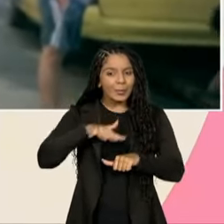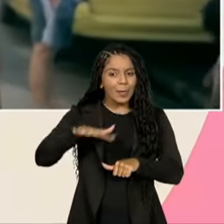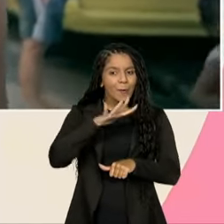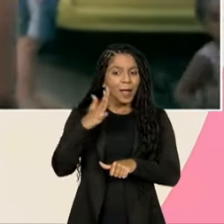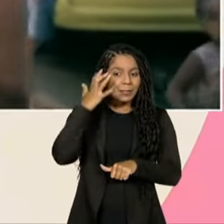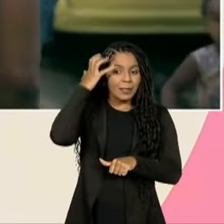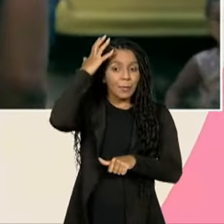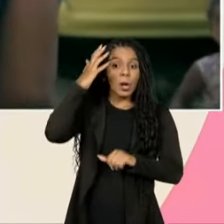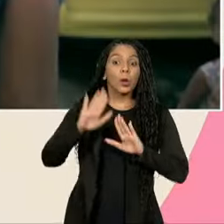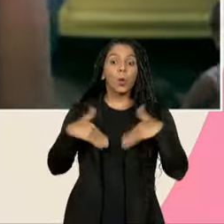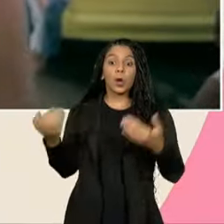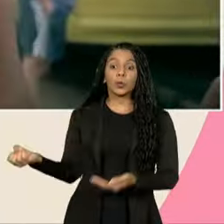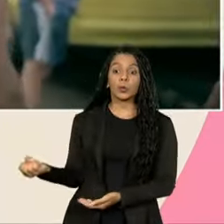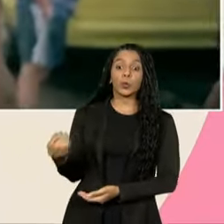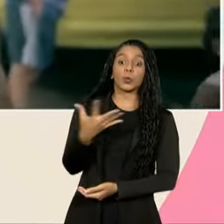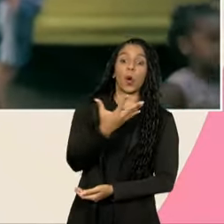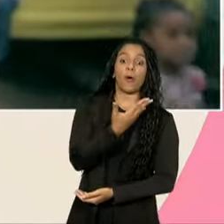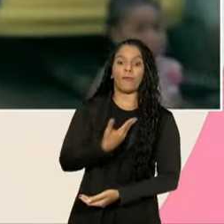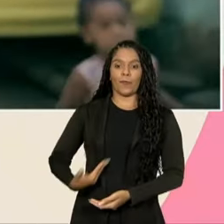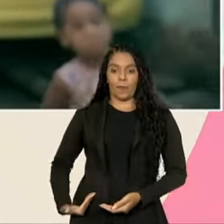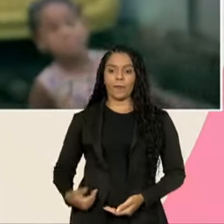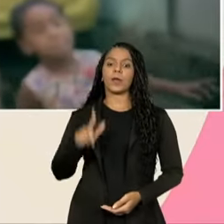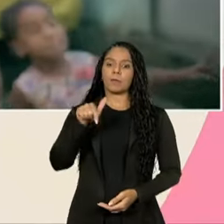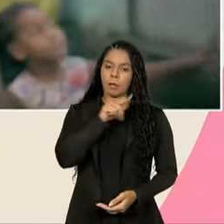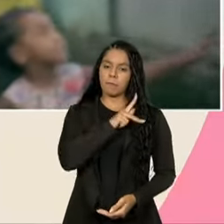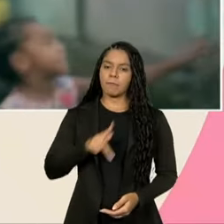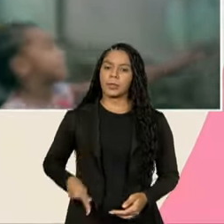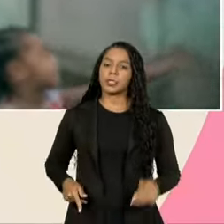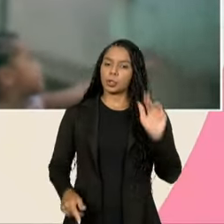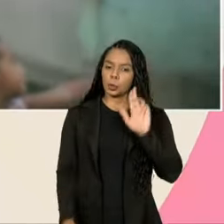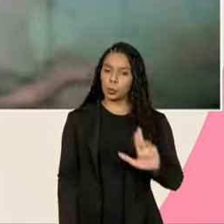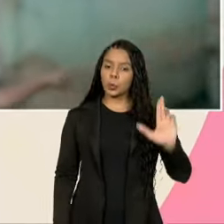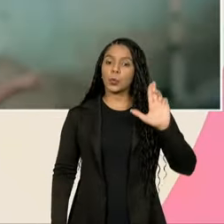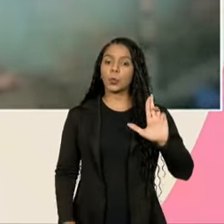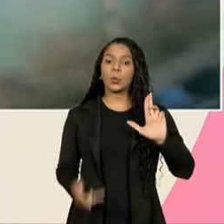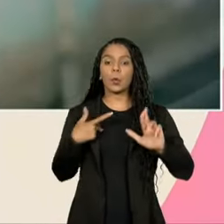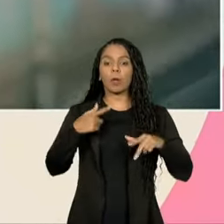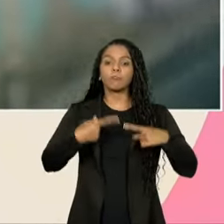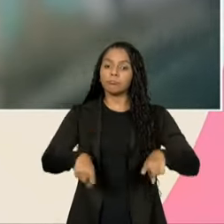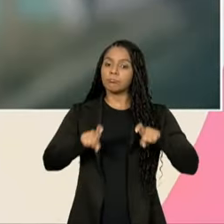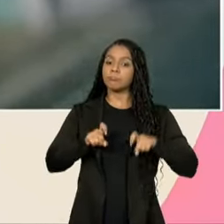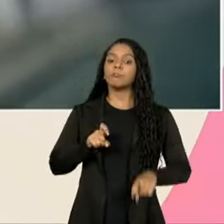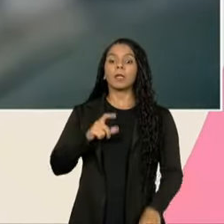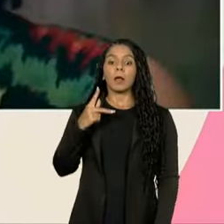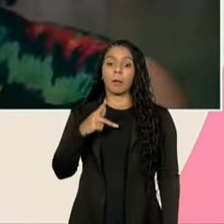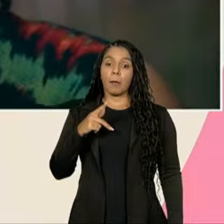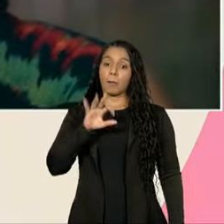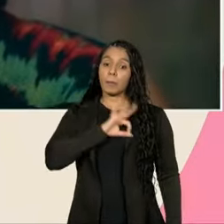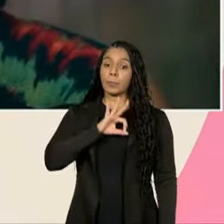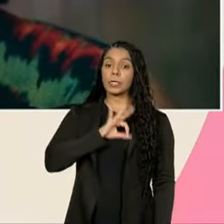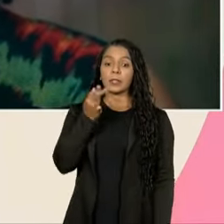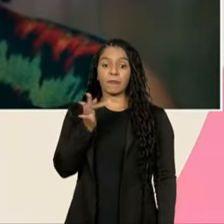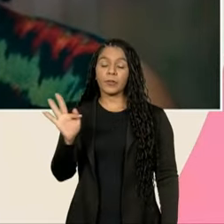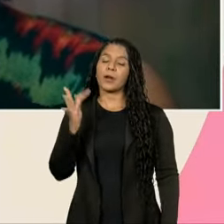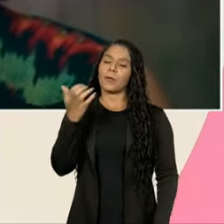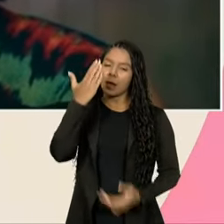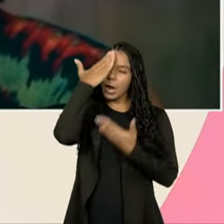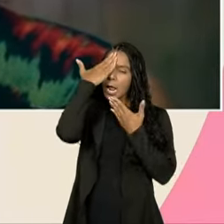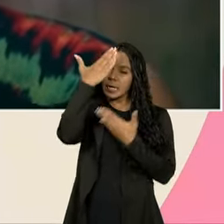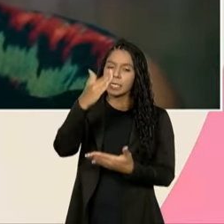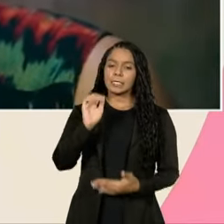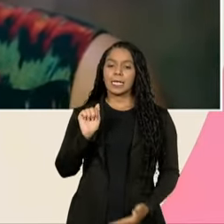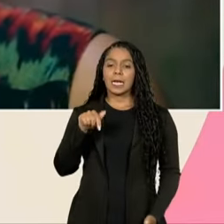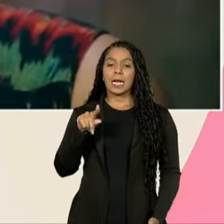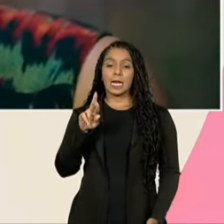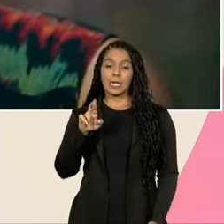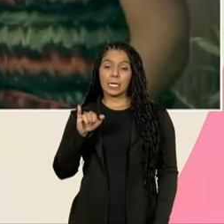Lula, uhum. né, assume, muda a Polícia Federal, coloca a gente extremamente competente. Eu quero agradecer muito ao Andrei, em nome do Andrei, eu agradecer a